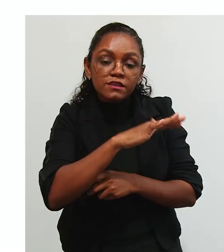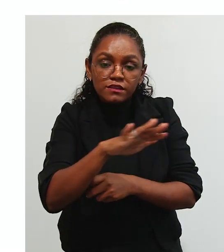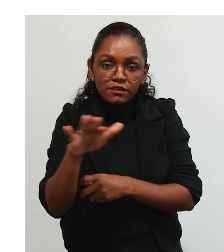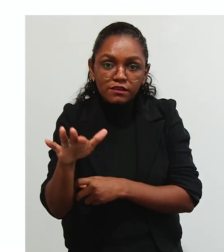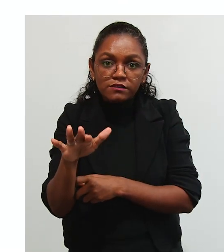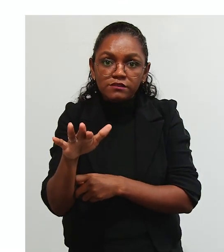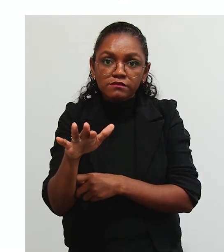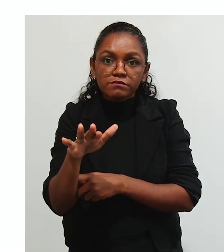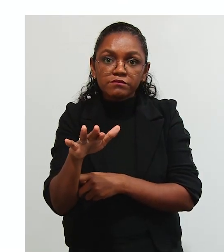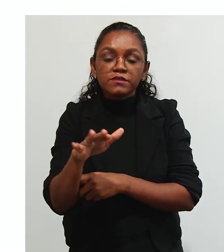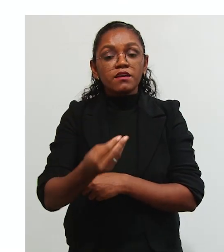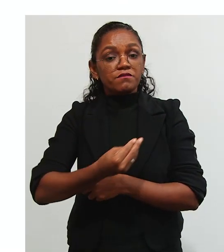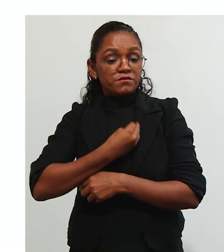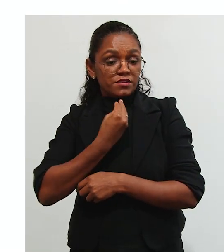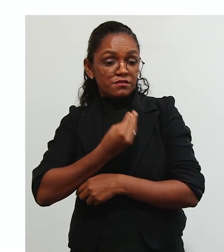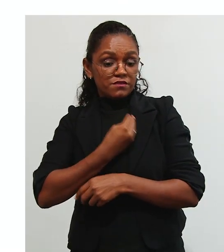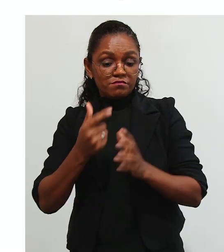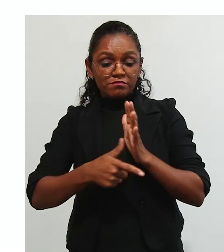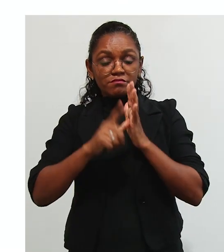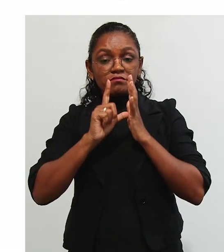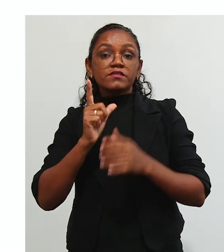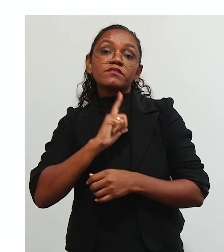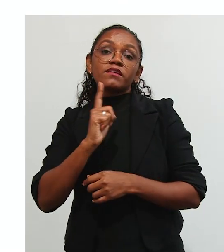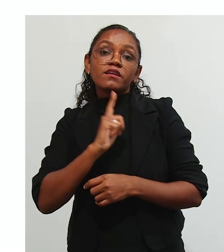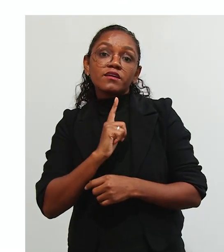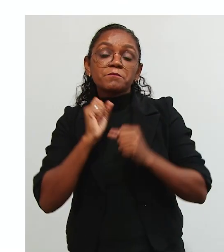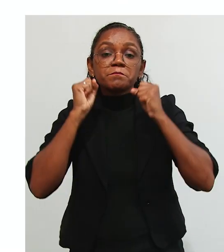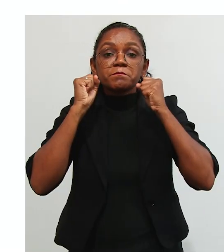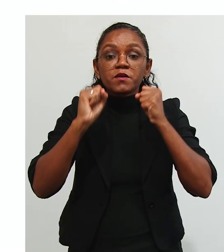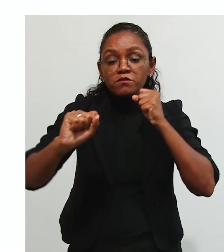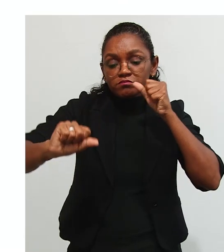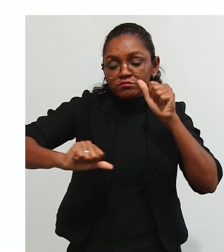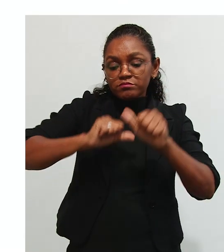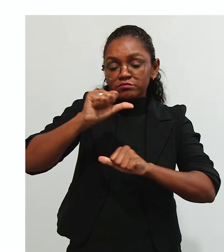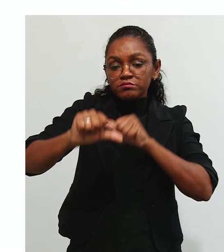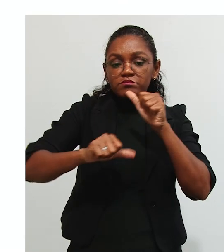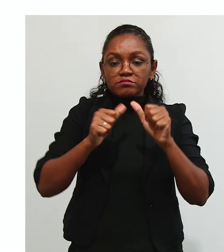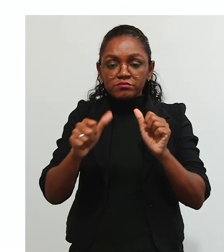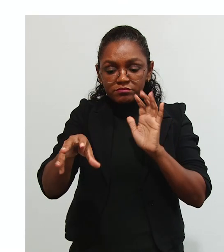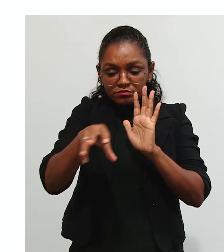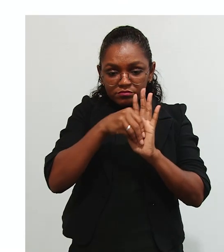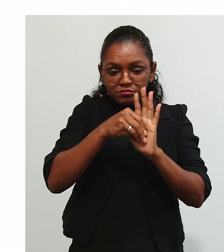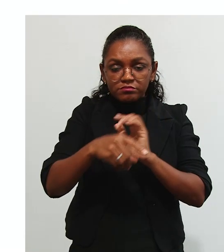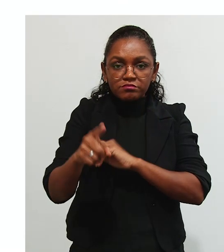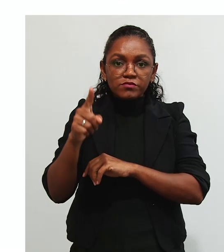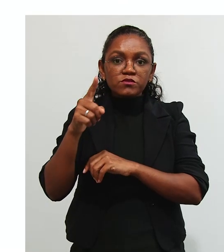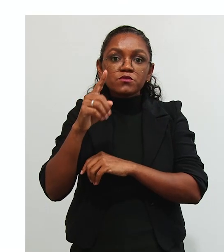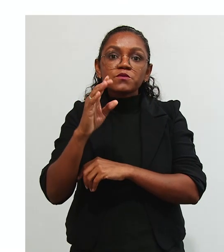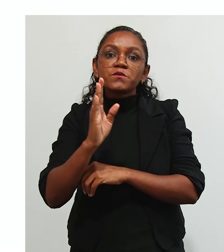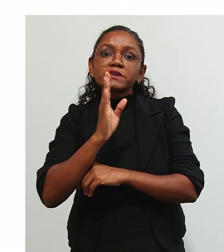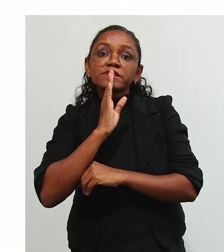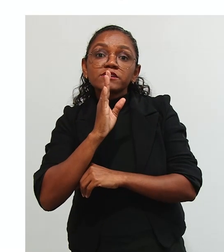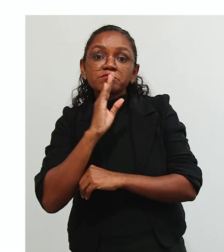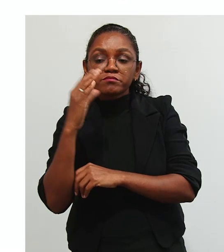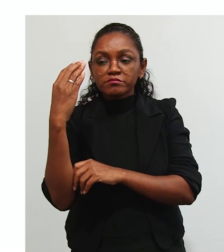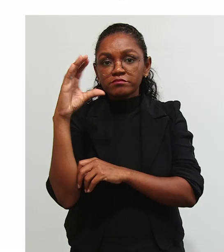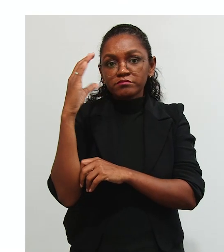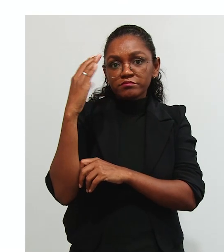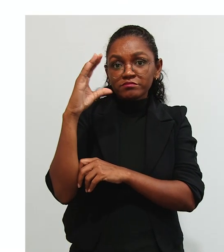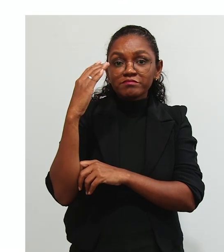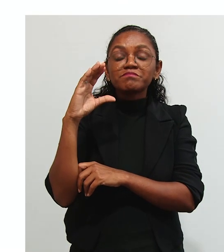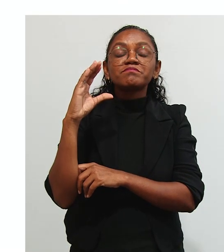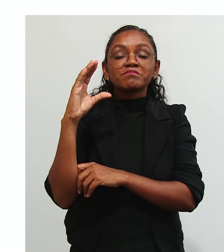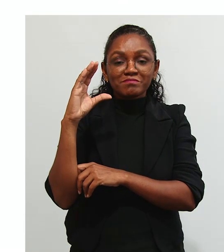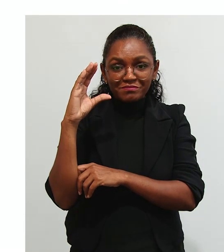ele traz vivências prévias que podem se tornar, ser agregadas ao conhecimento científico, aquelas